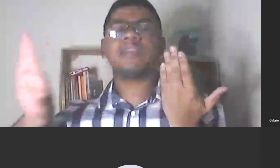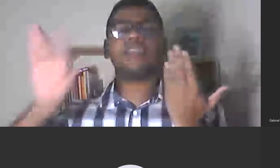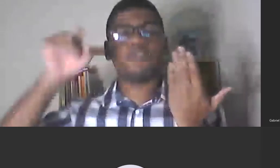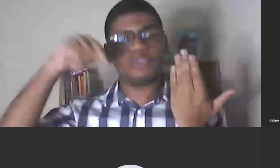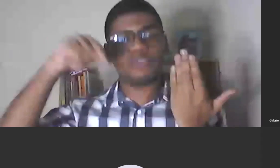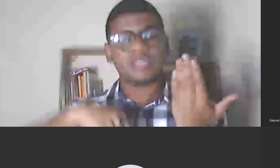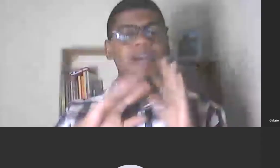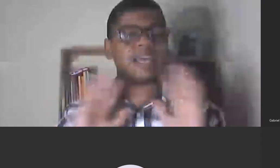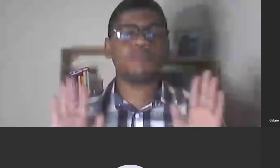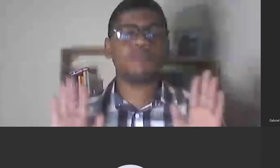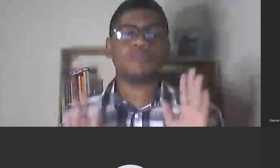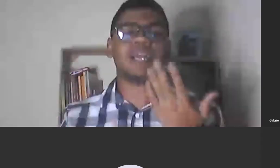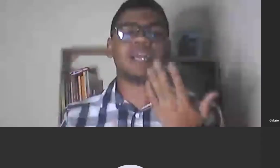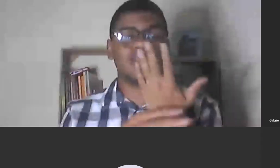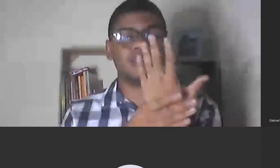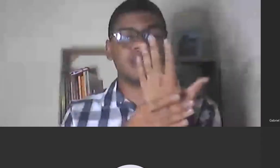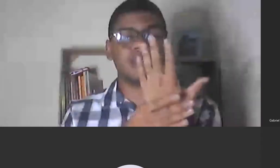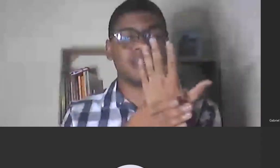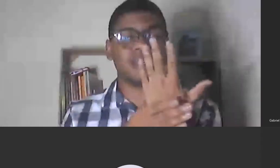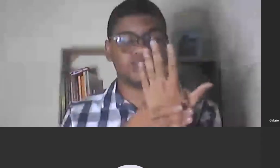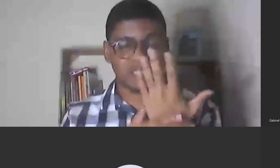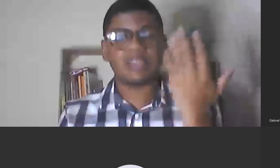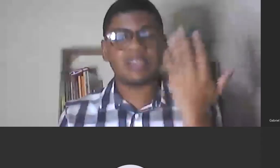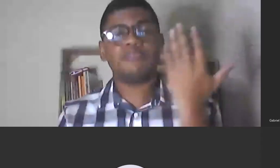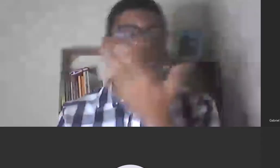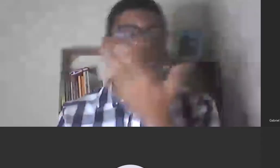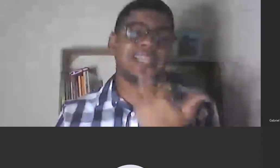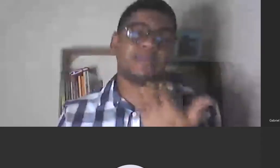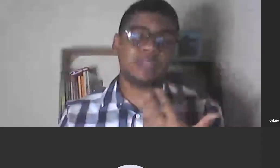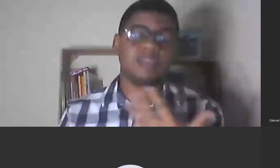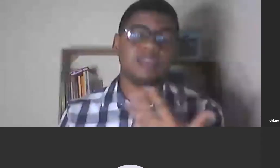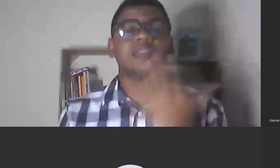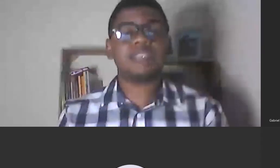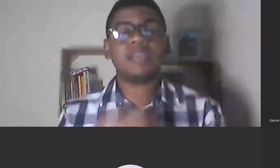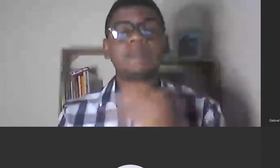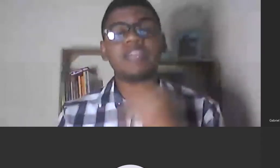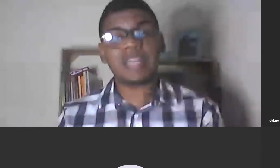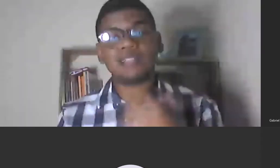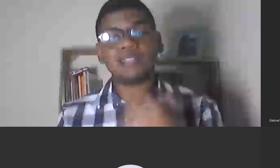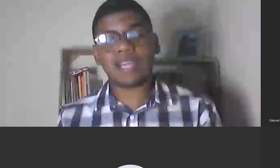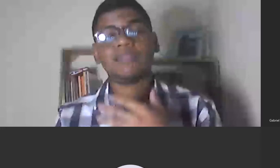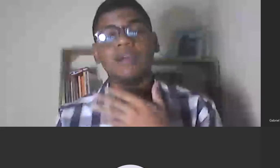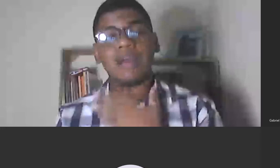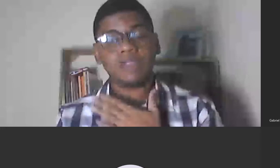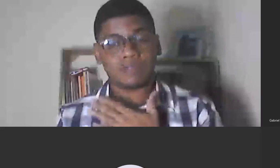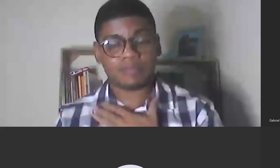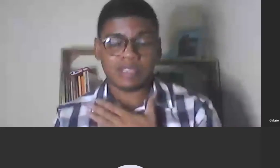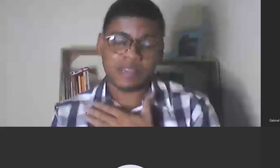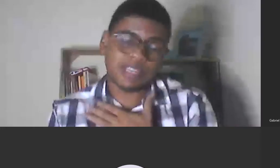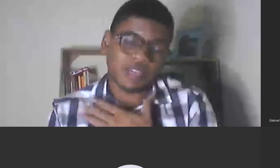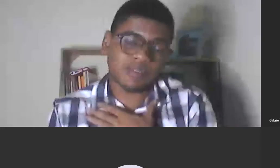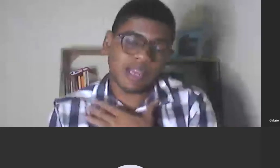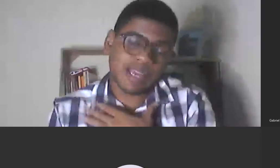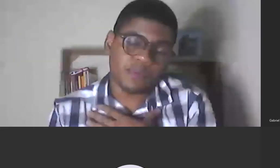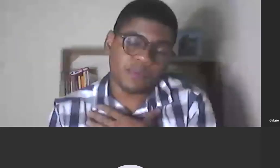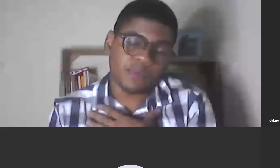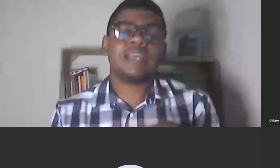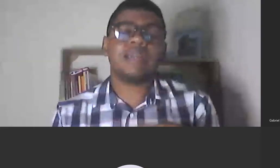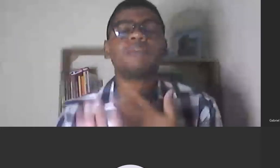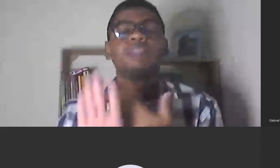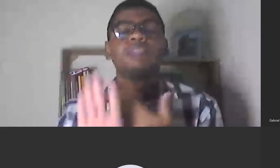afasta. E eu fico aqui parado no mesmo lugar. Então, a mão que está perto de mim, virada para mim, sempre vai estar relacionado a mim. Sempre relacionado